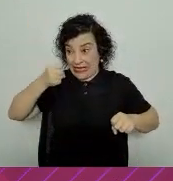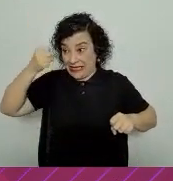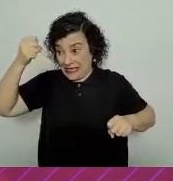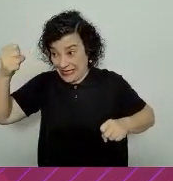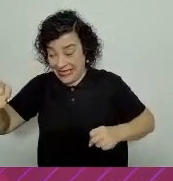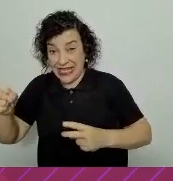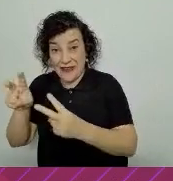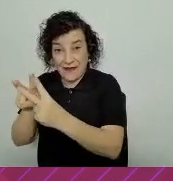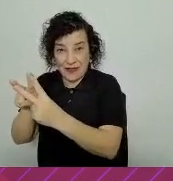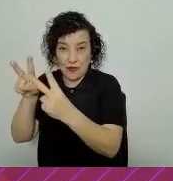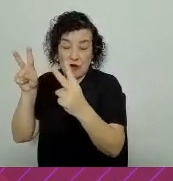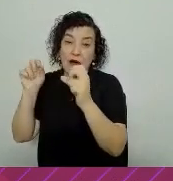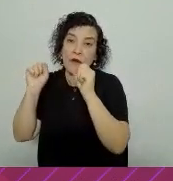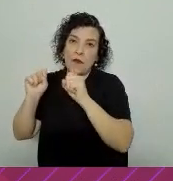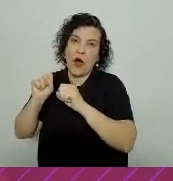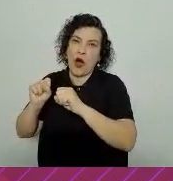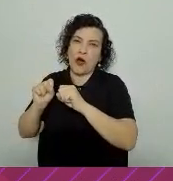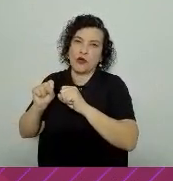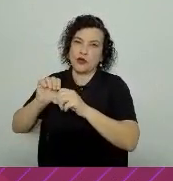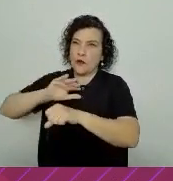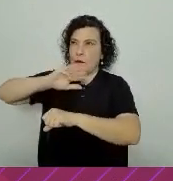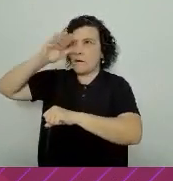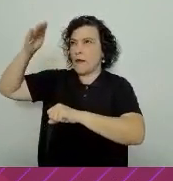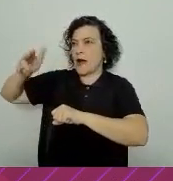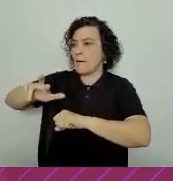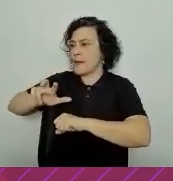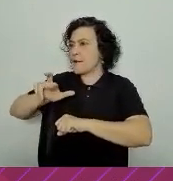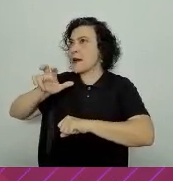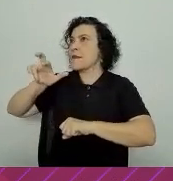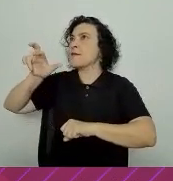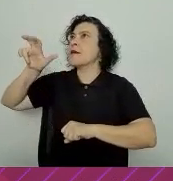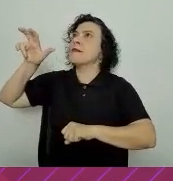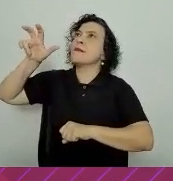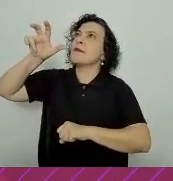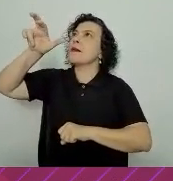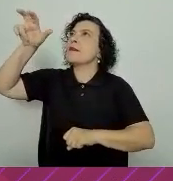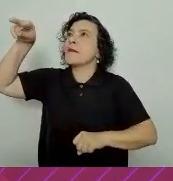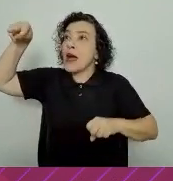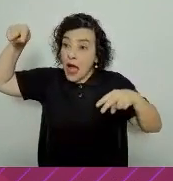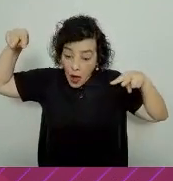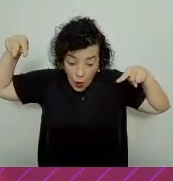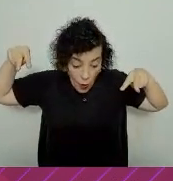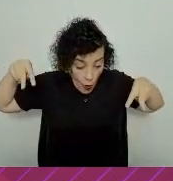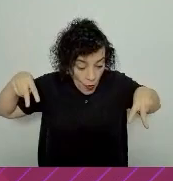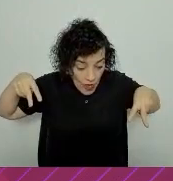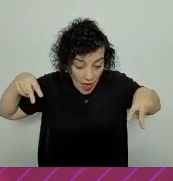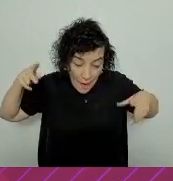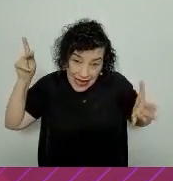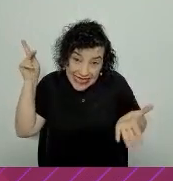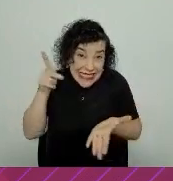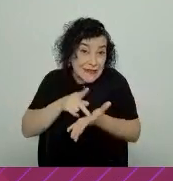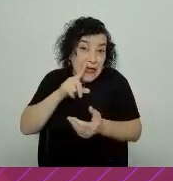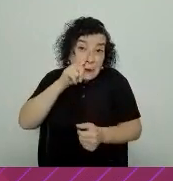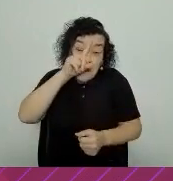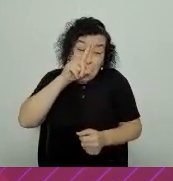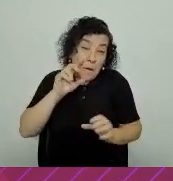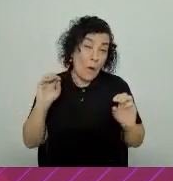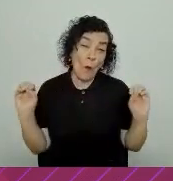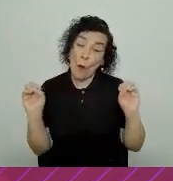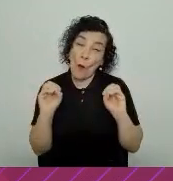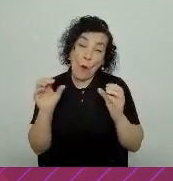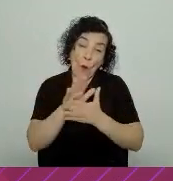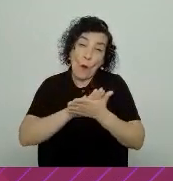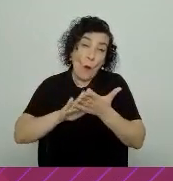subindo um morro olhar para baixo mas eu não tô na realidade me colocando em risco eu posso estar aqui